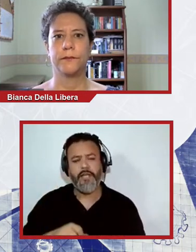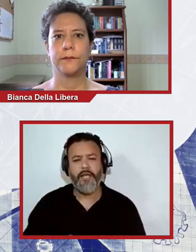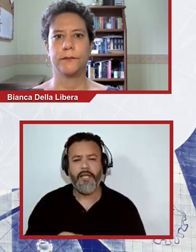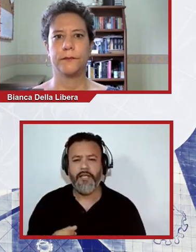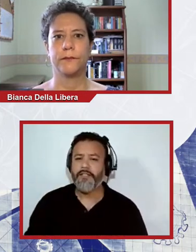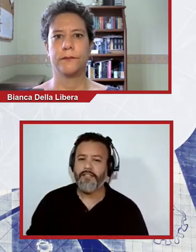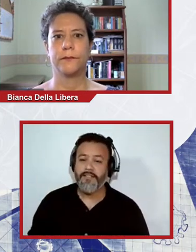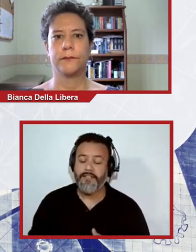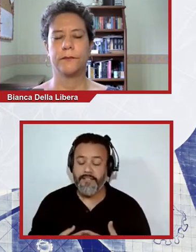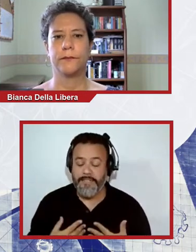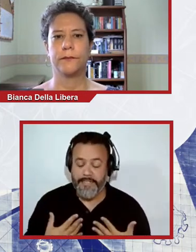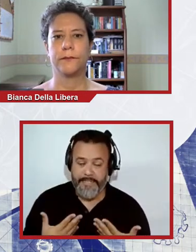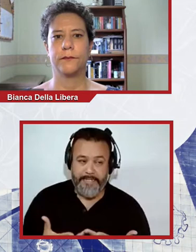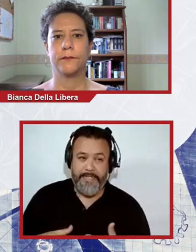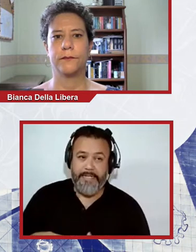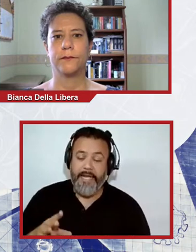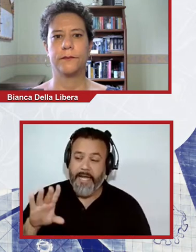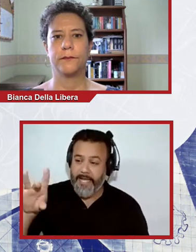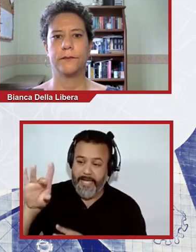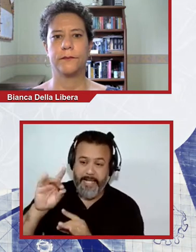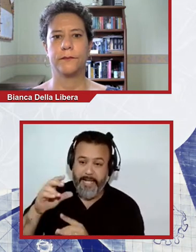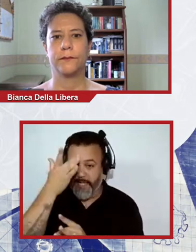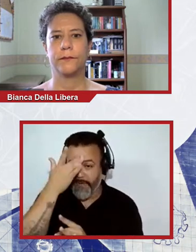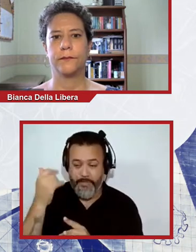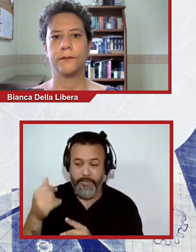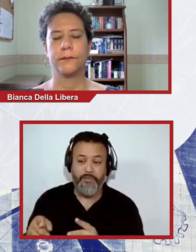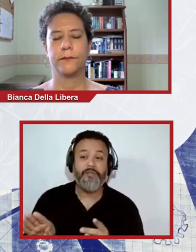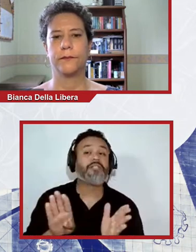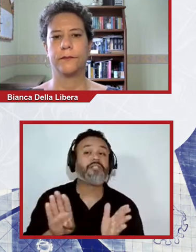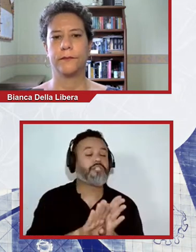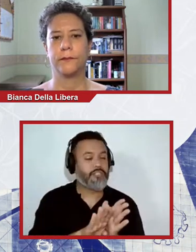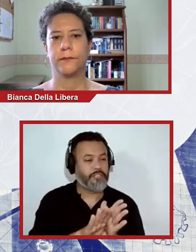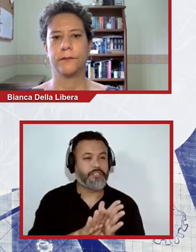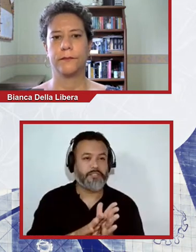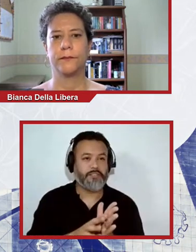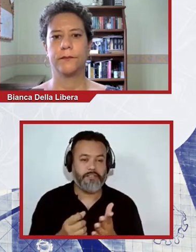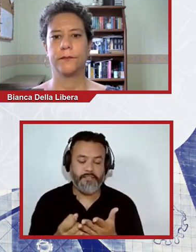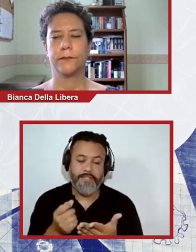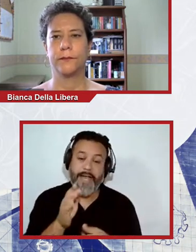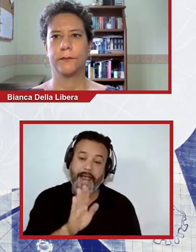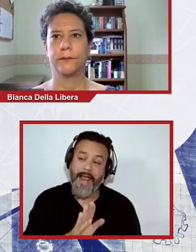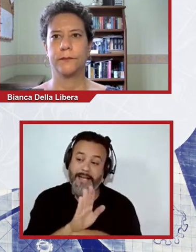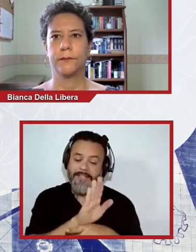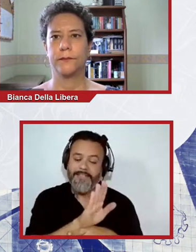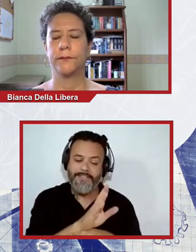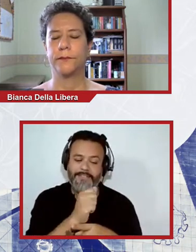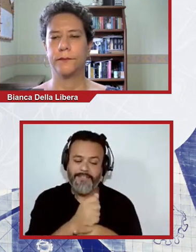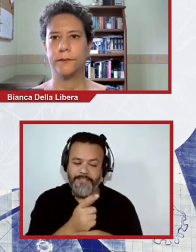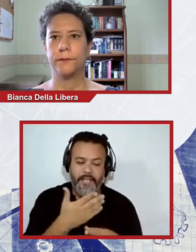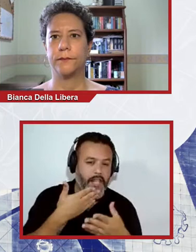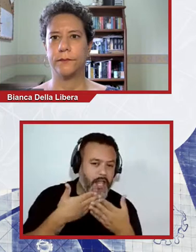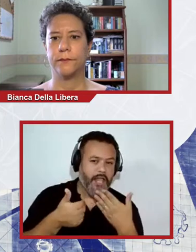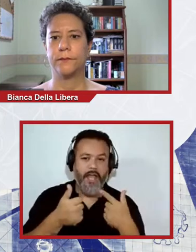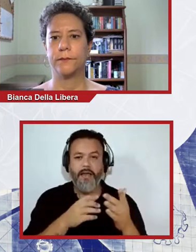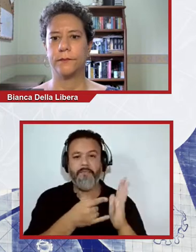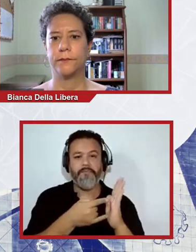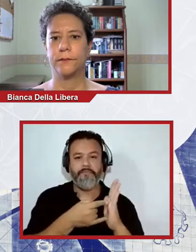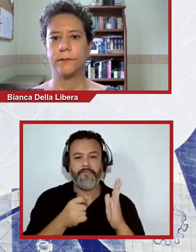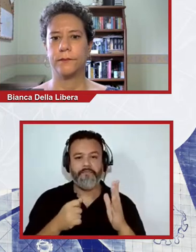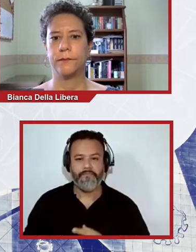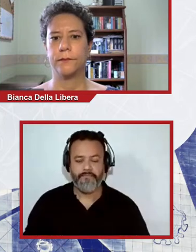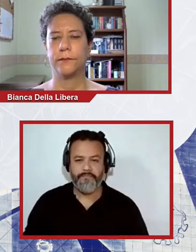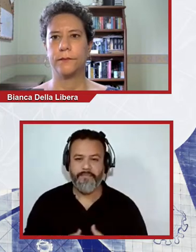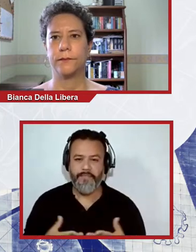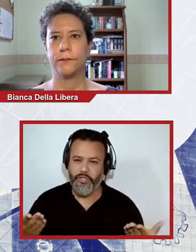Cada pessoa que interagia ia colocando o seu grãozinho de contribuição. E hoje, em particular, o